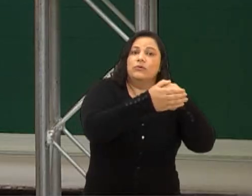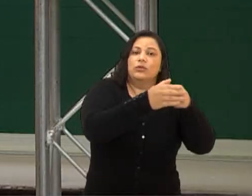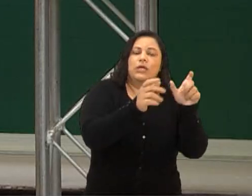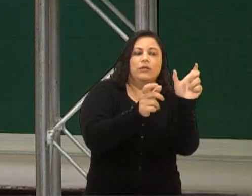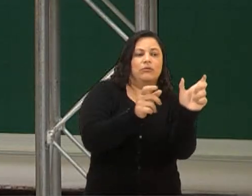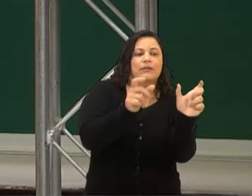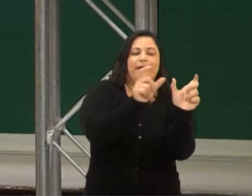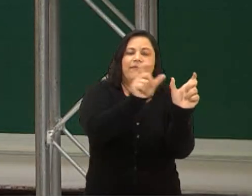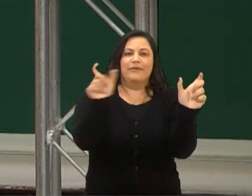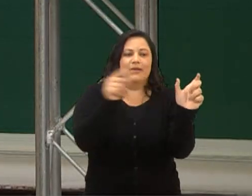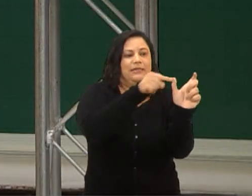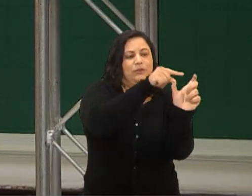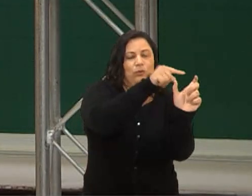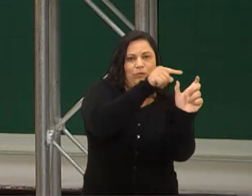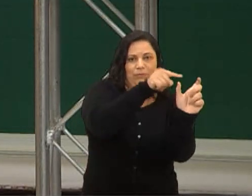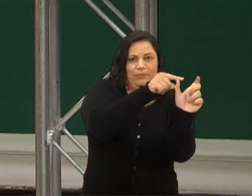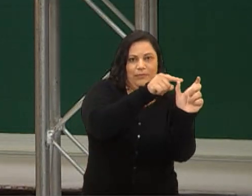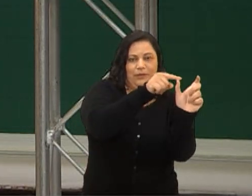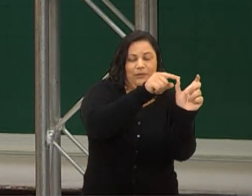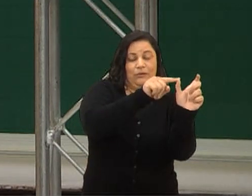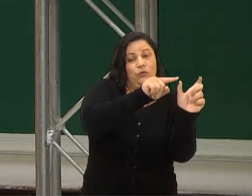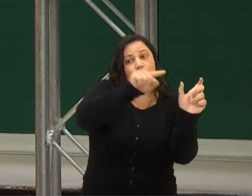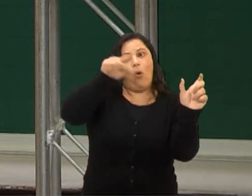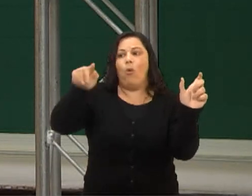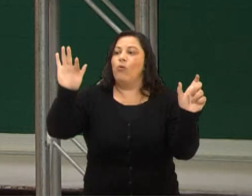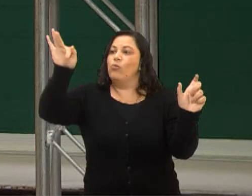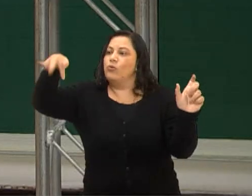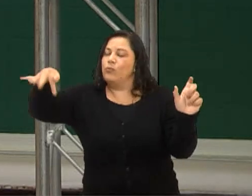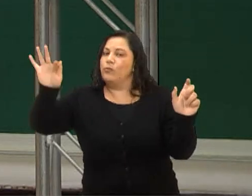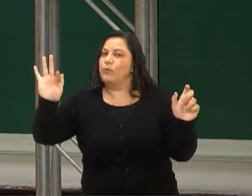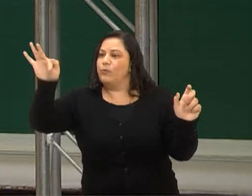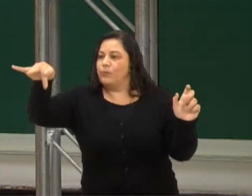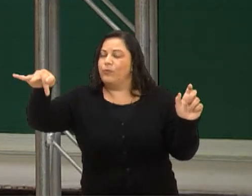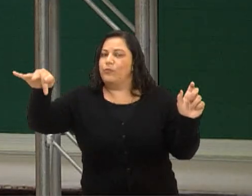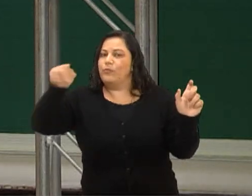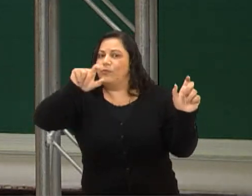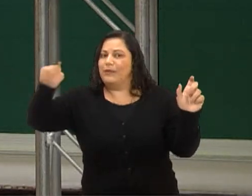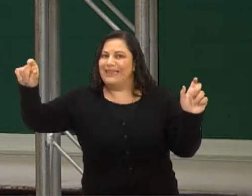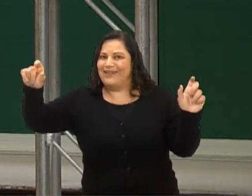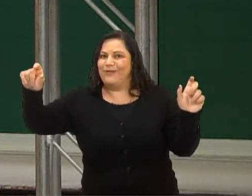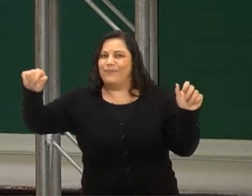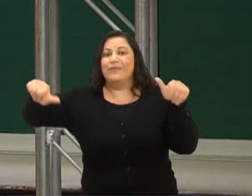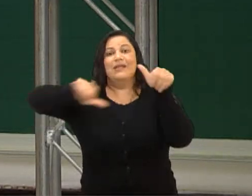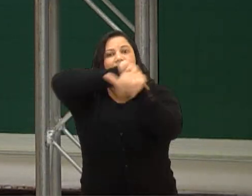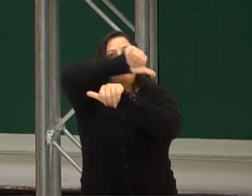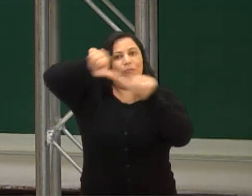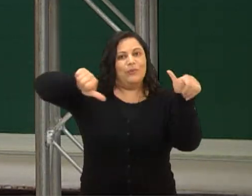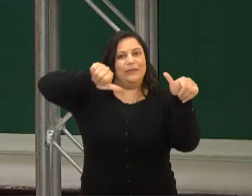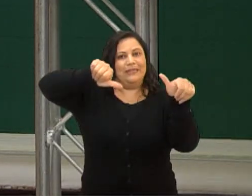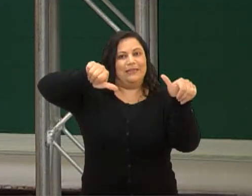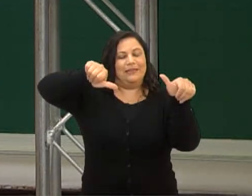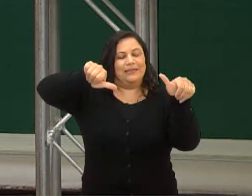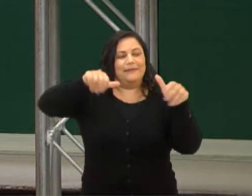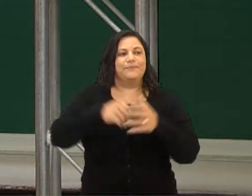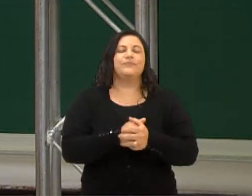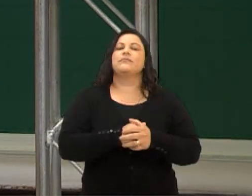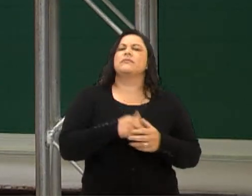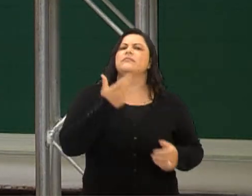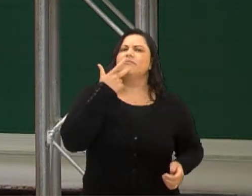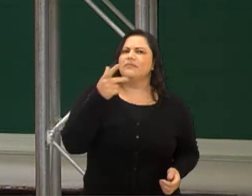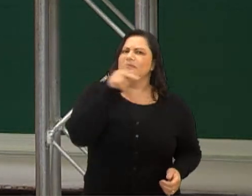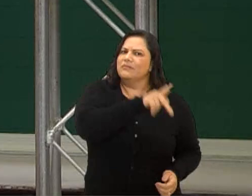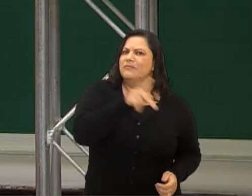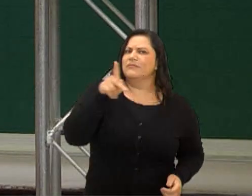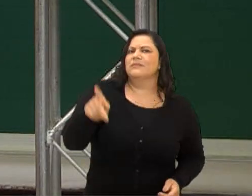eu posso ter o sujeito no final da frase, conforme veremos, né? E a permutação, né? Quando eu digo os professores e os